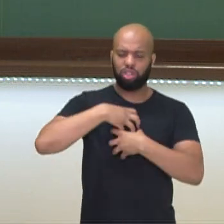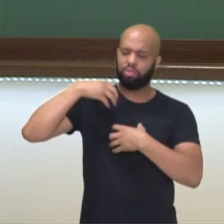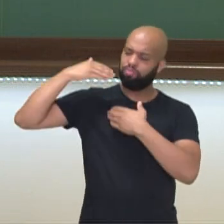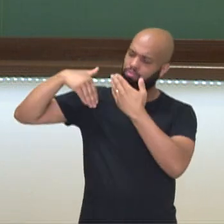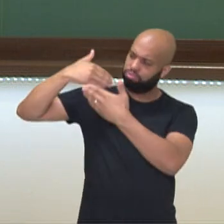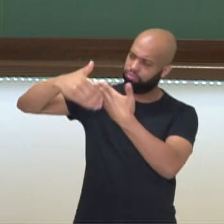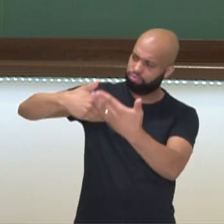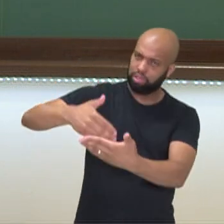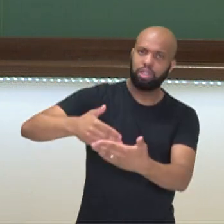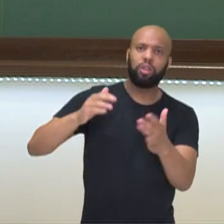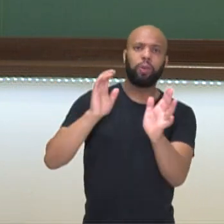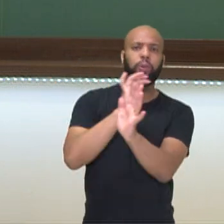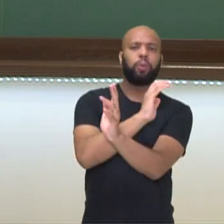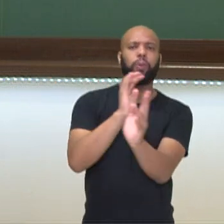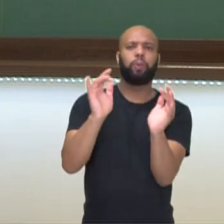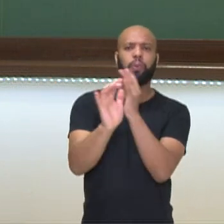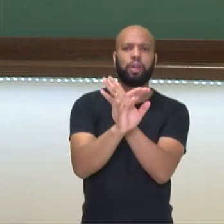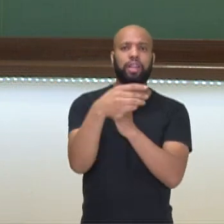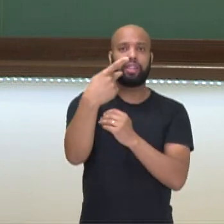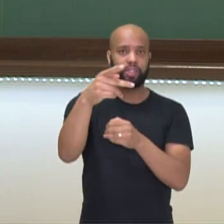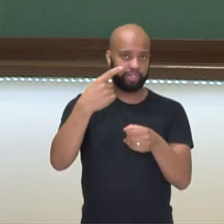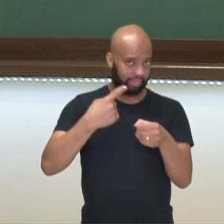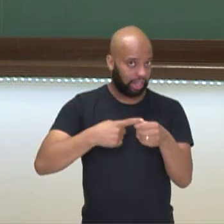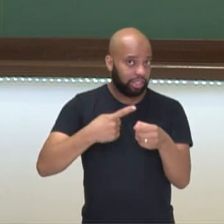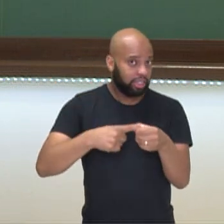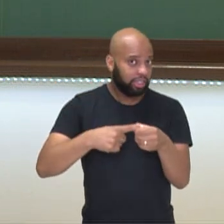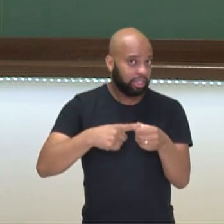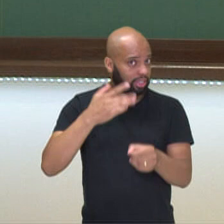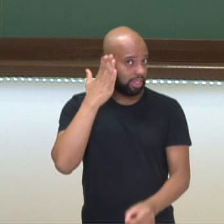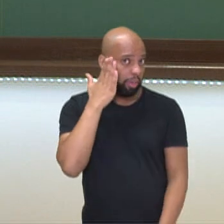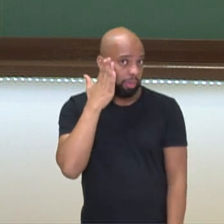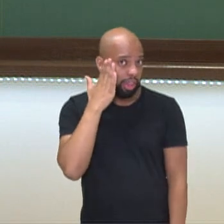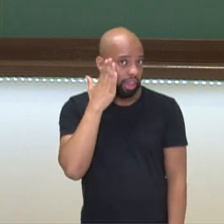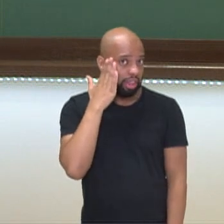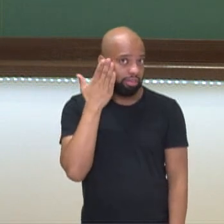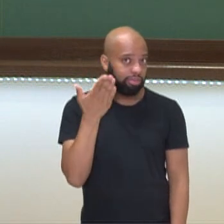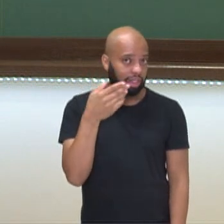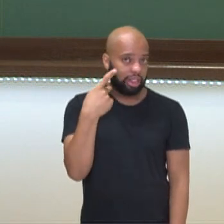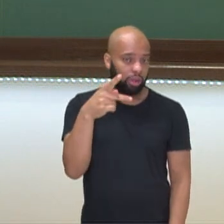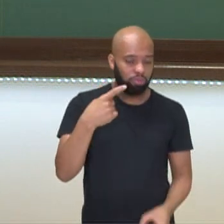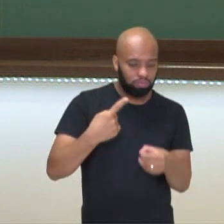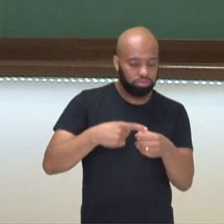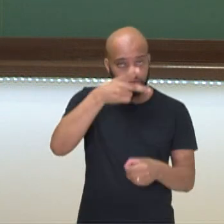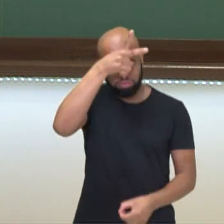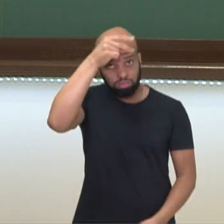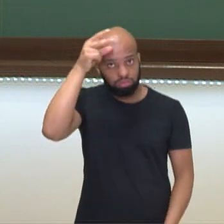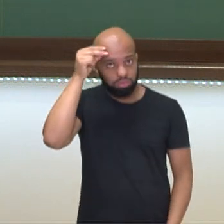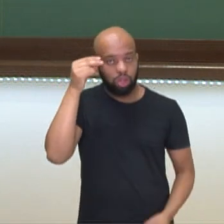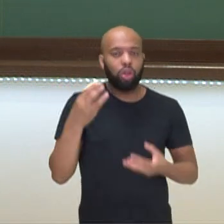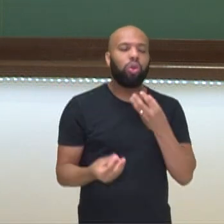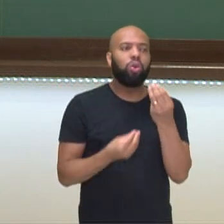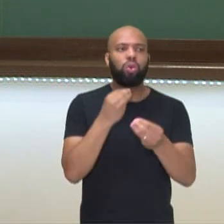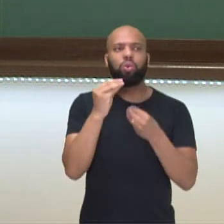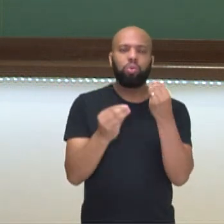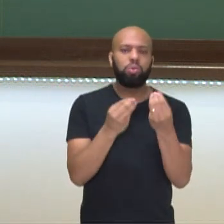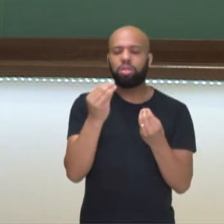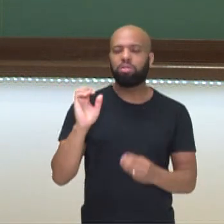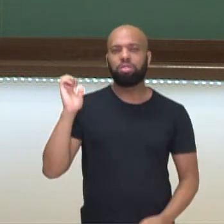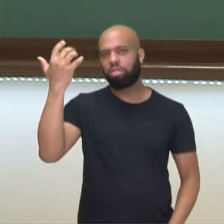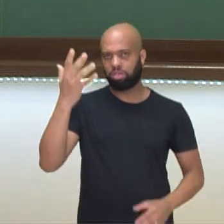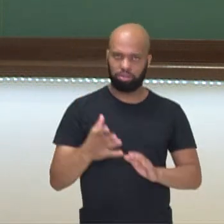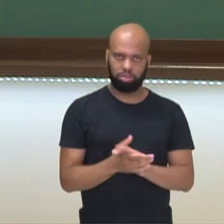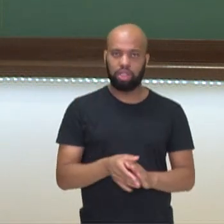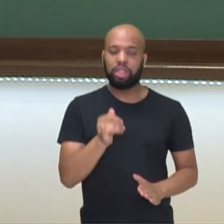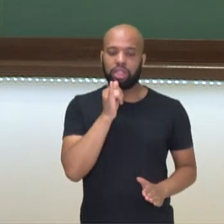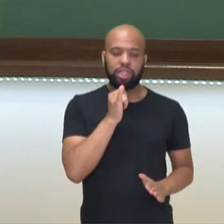de urbanização na sua cidade? No seu município, perdão? Como que se deu todo o processo de